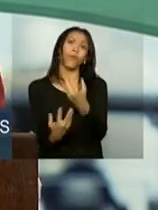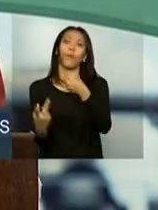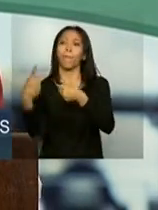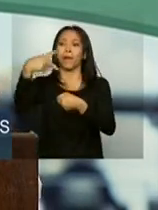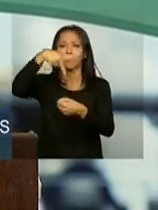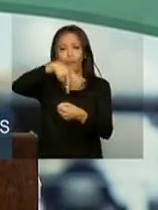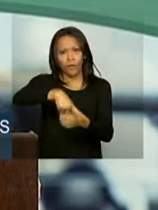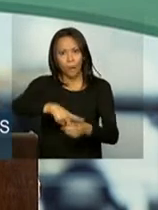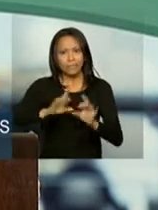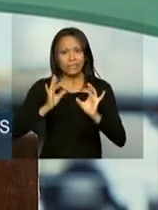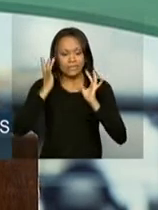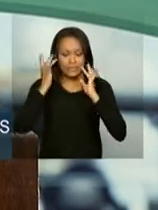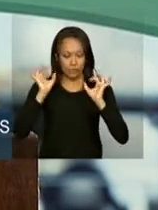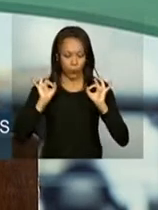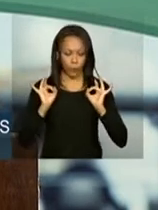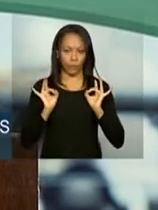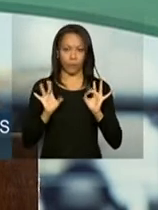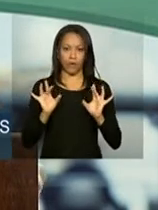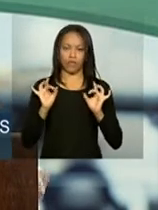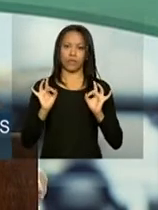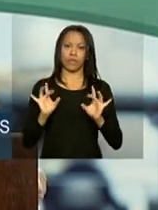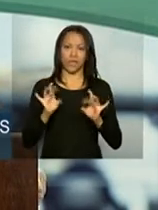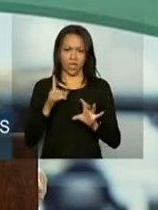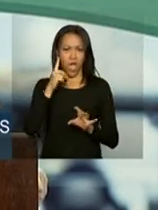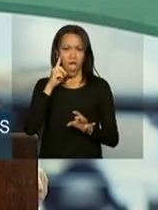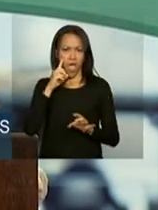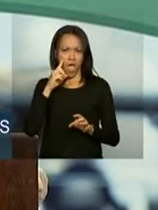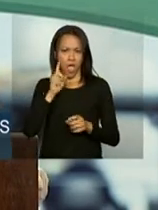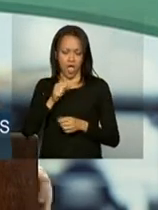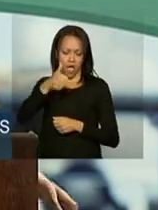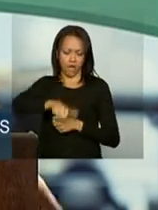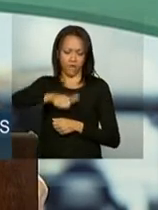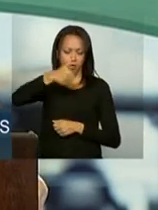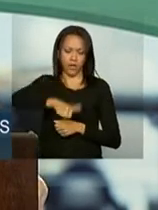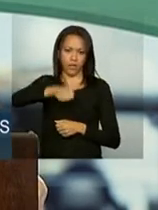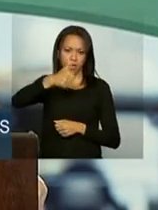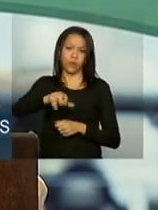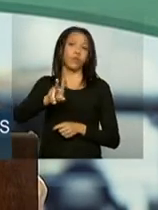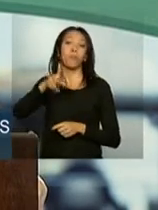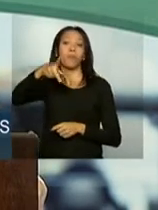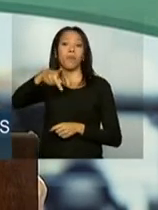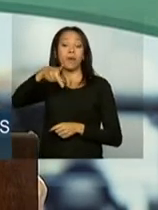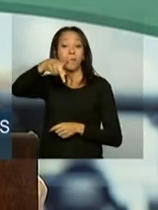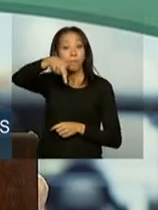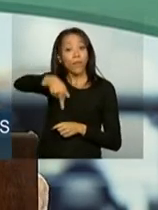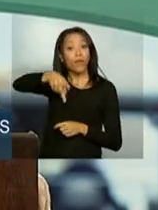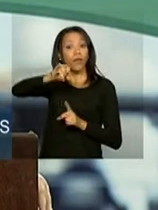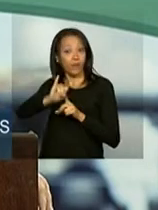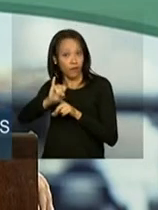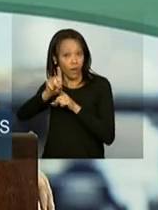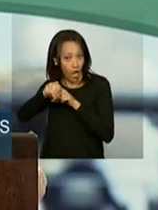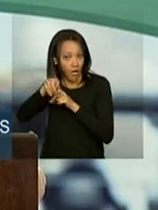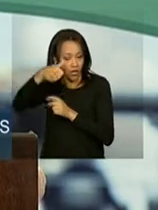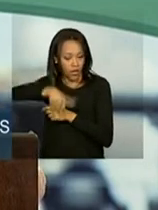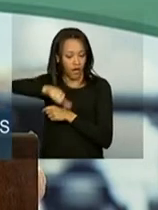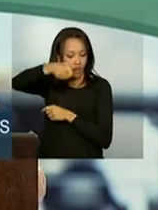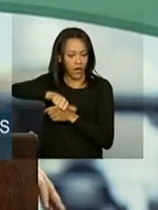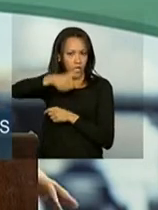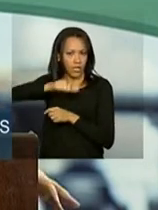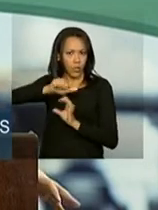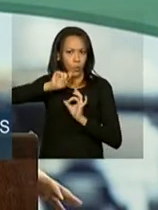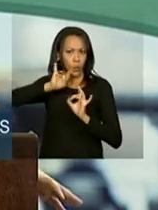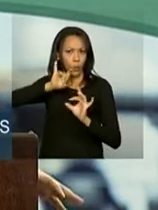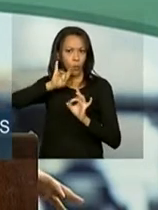medido por um indicador que chama API. E esse petróleo é um petróleo de